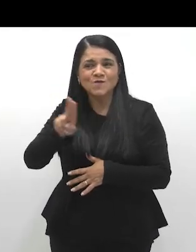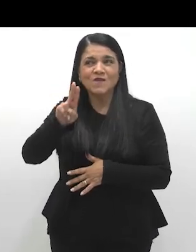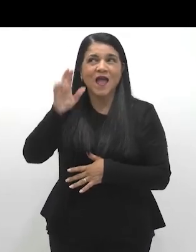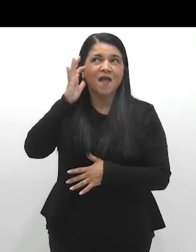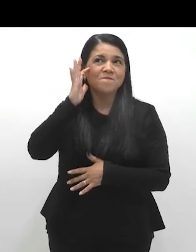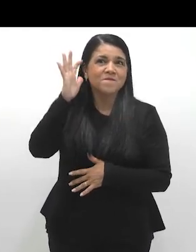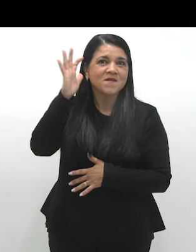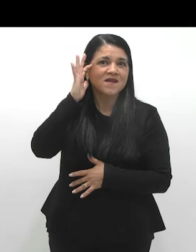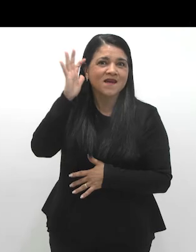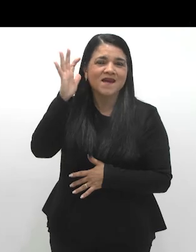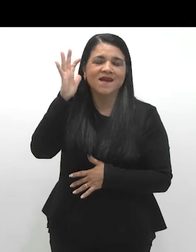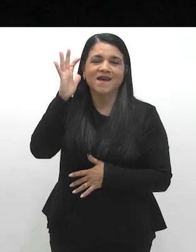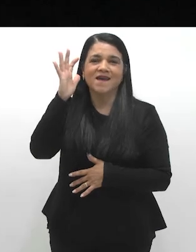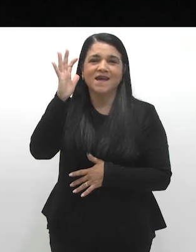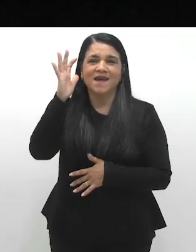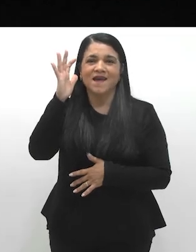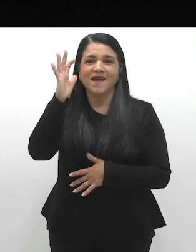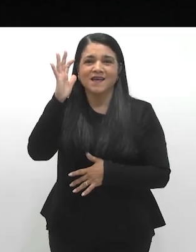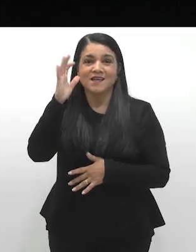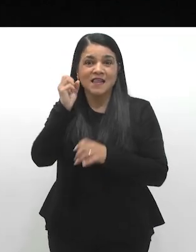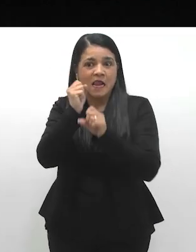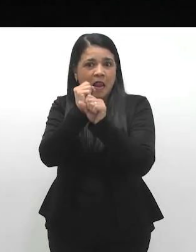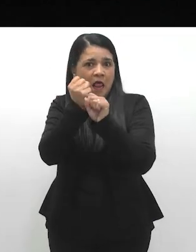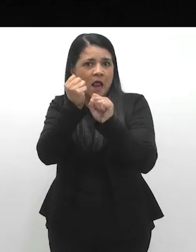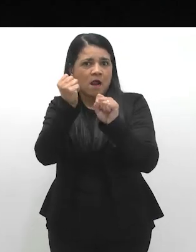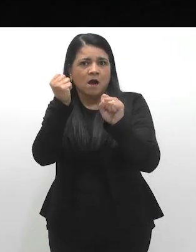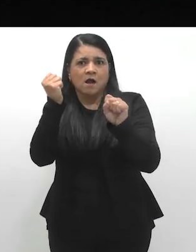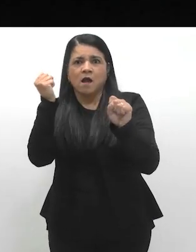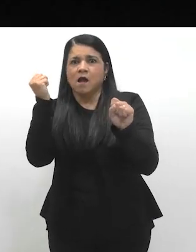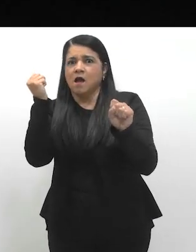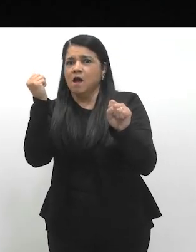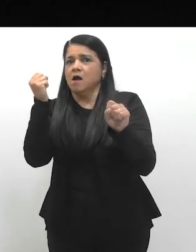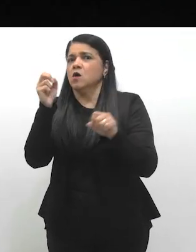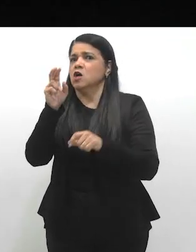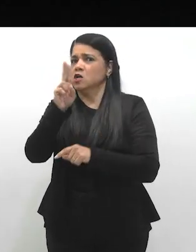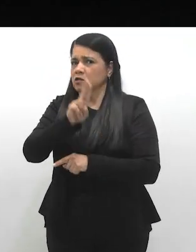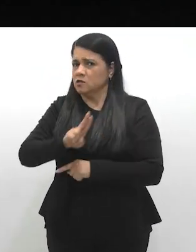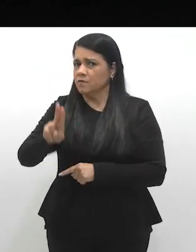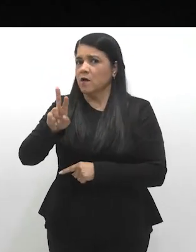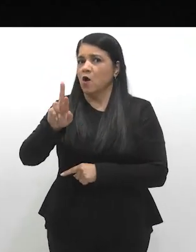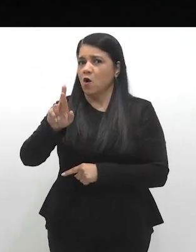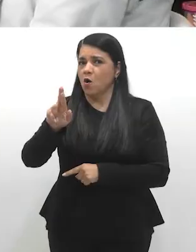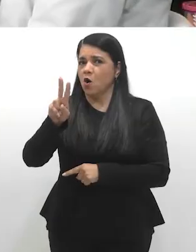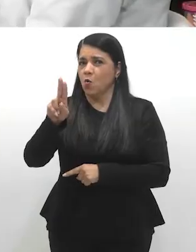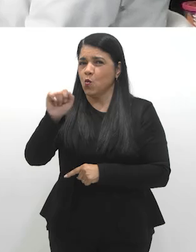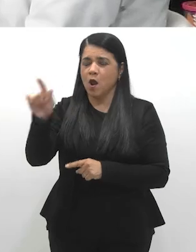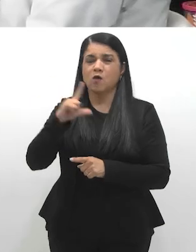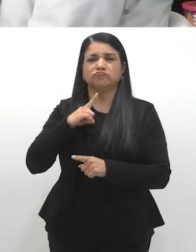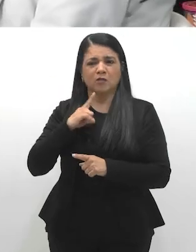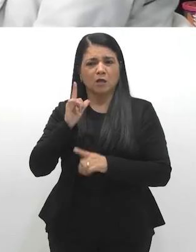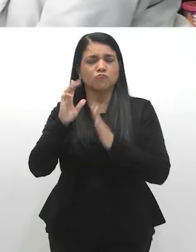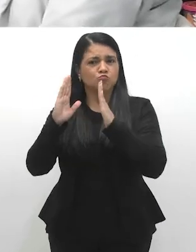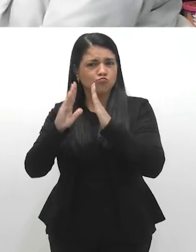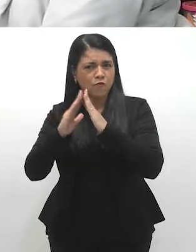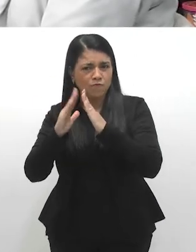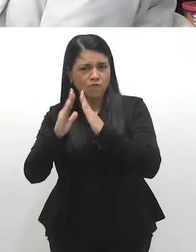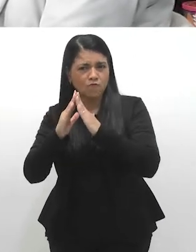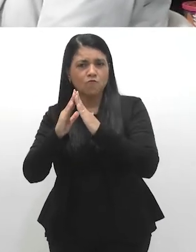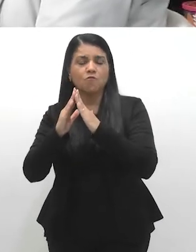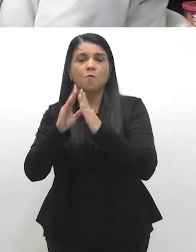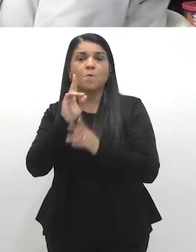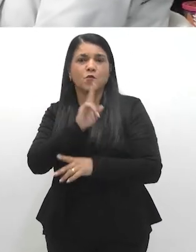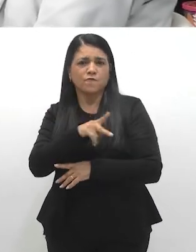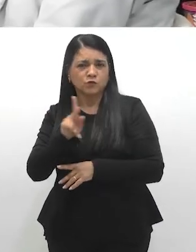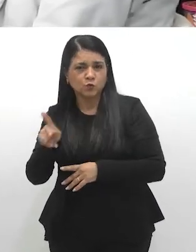que todo mundo imagina, né? Enfim, com um tamanho muito grandioso, com lugares para os professores morarem, para os